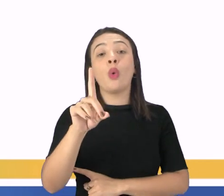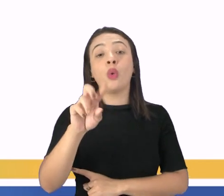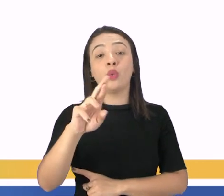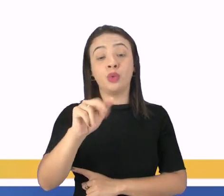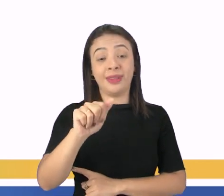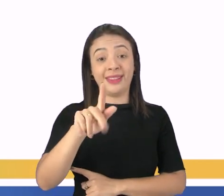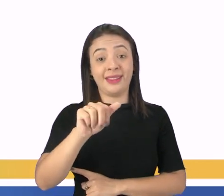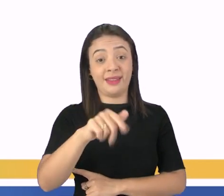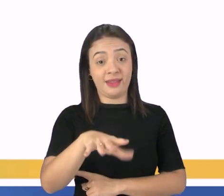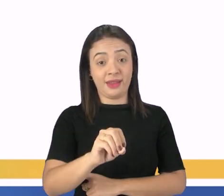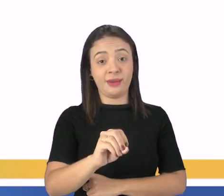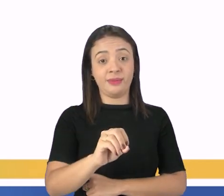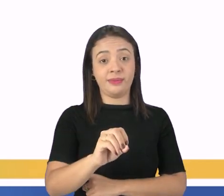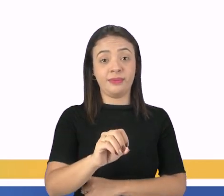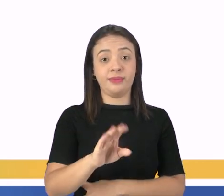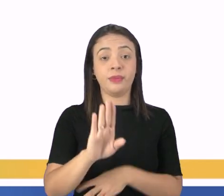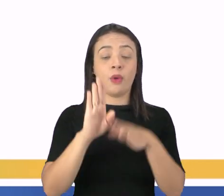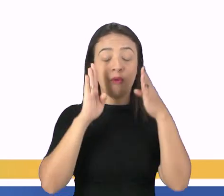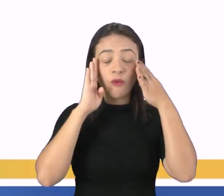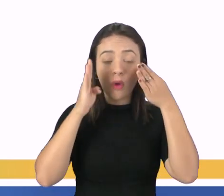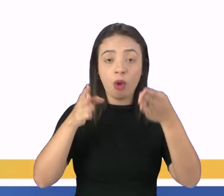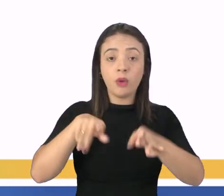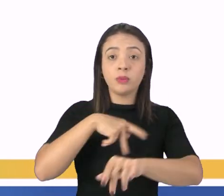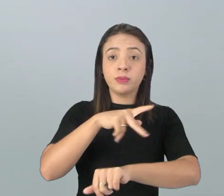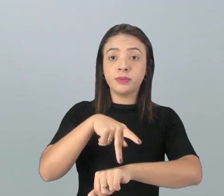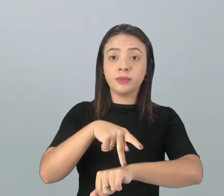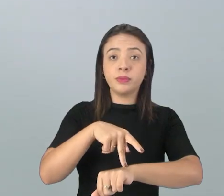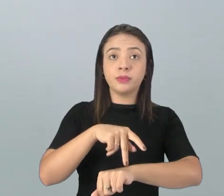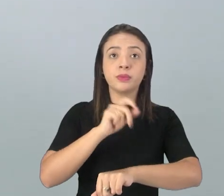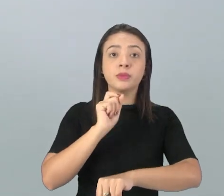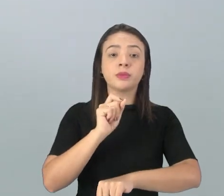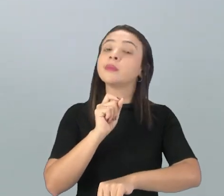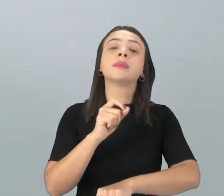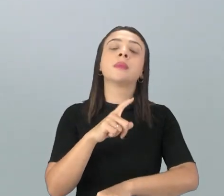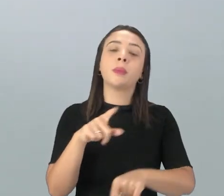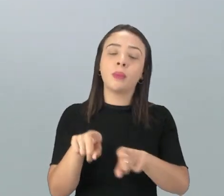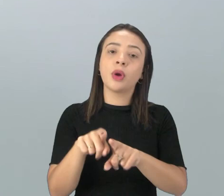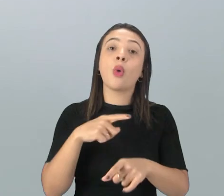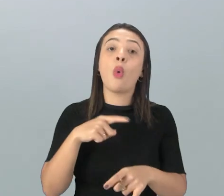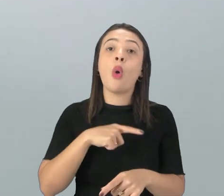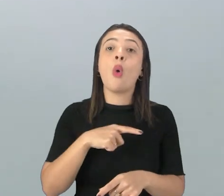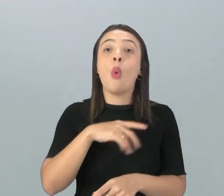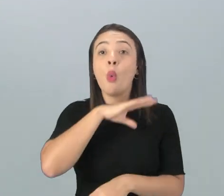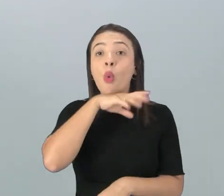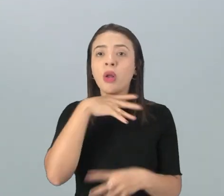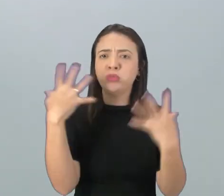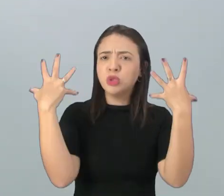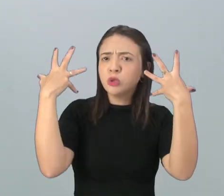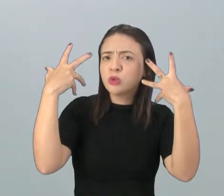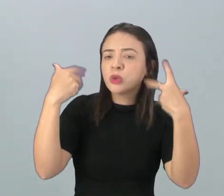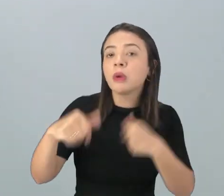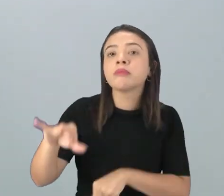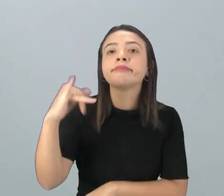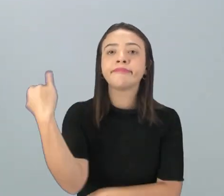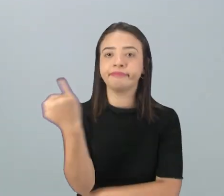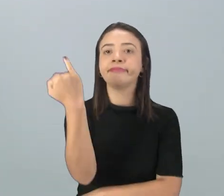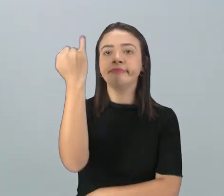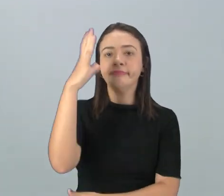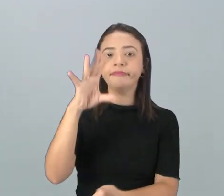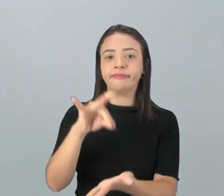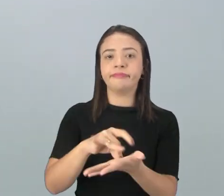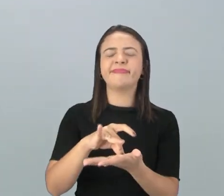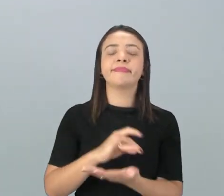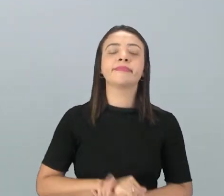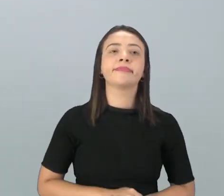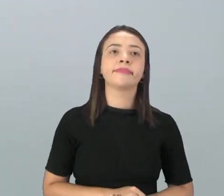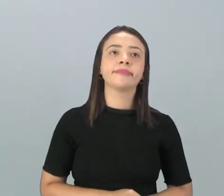a referência é especial para esses países que, de certo modo, o tigre tem uma simbologia muito importante. Então, e aí